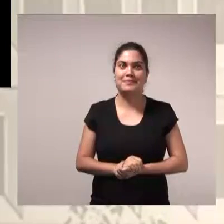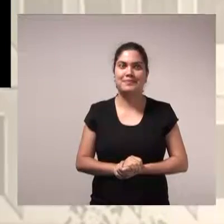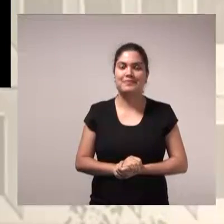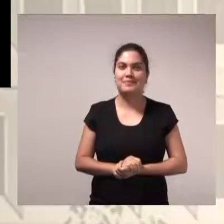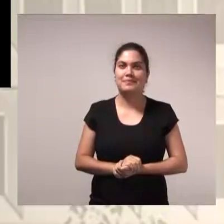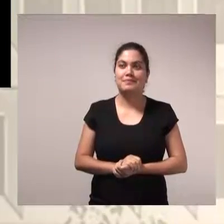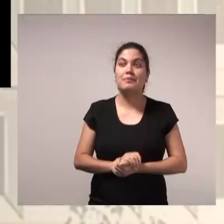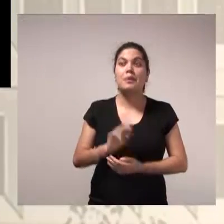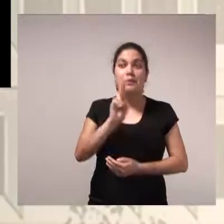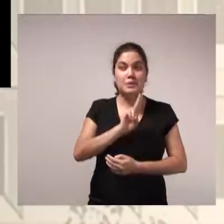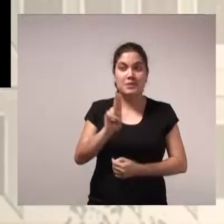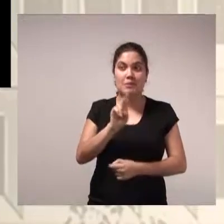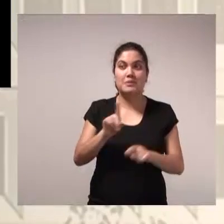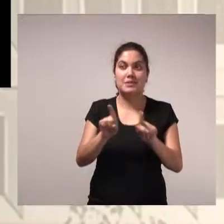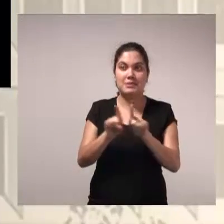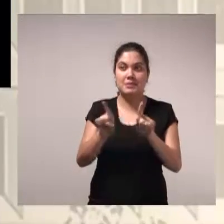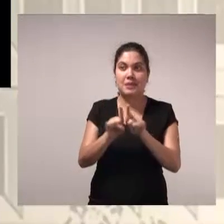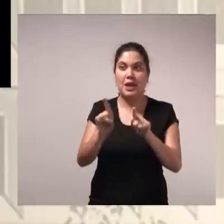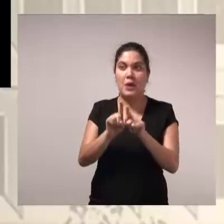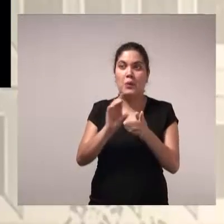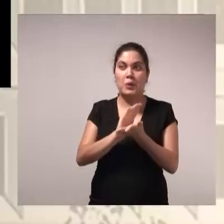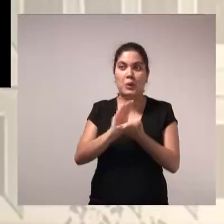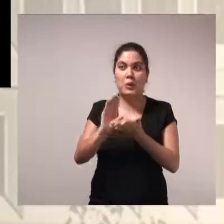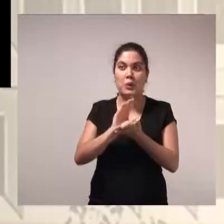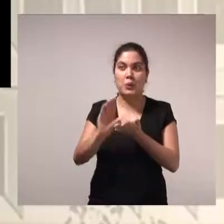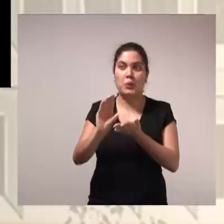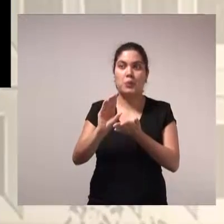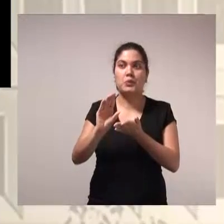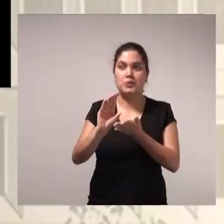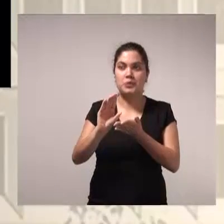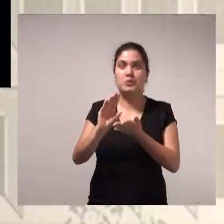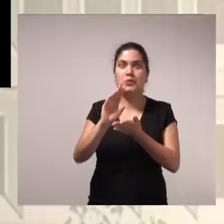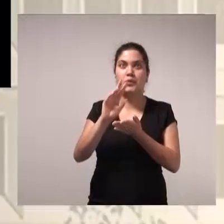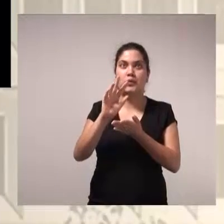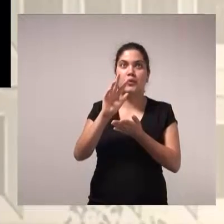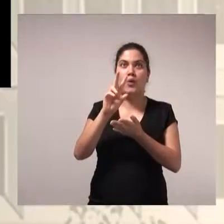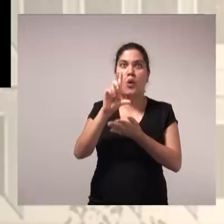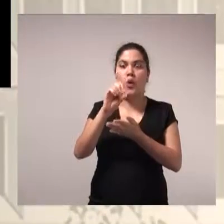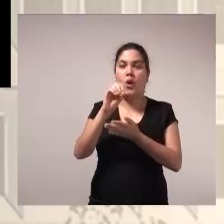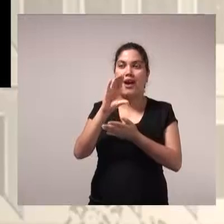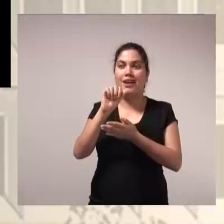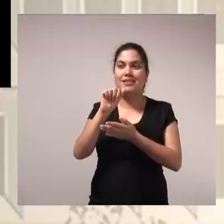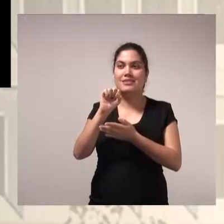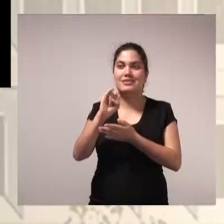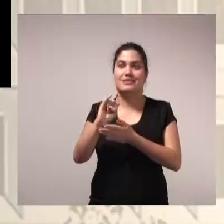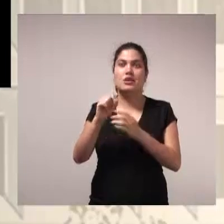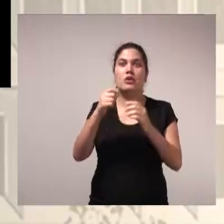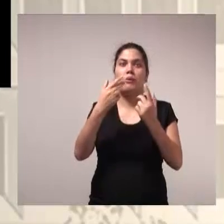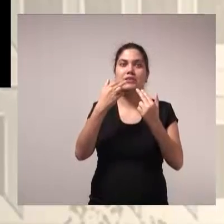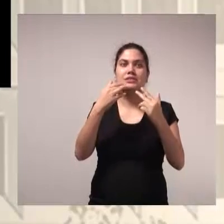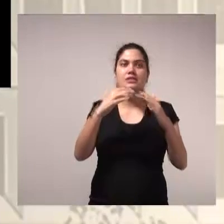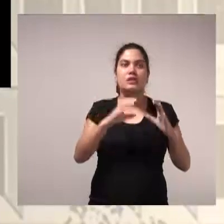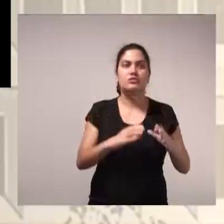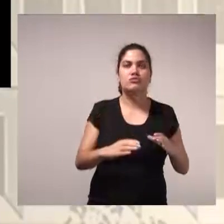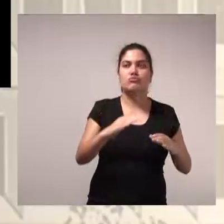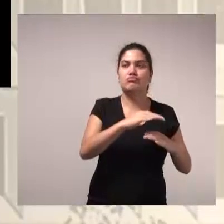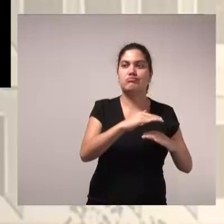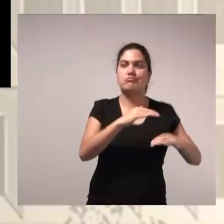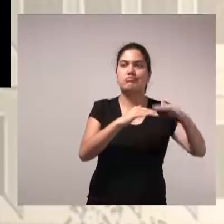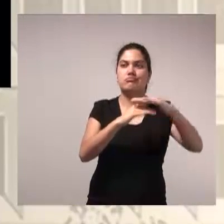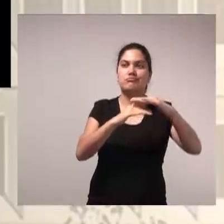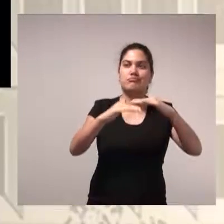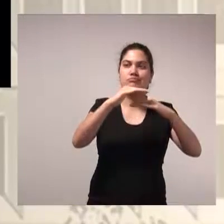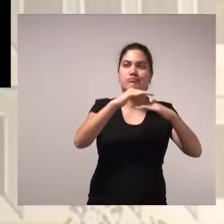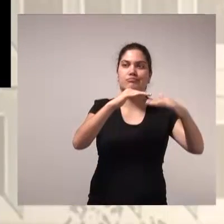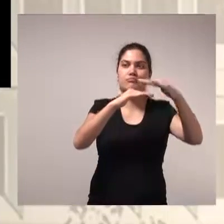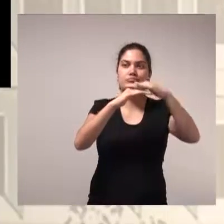Usamos também o recurso de recursos locais, de material, como esses tijolos. Esses tijolos foram todos